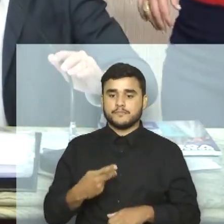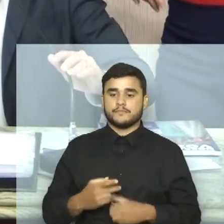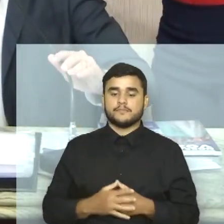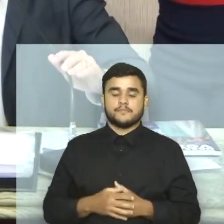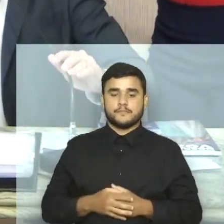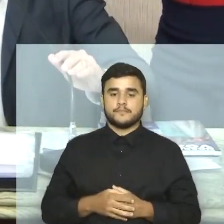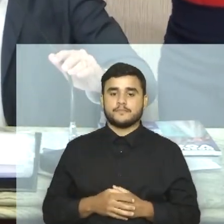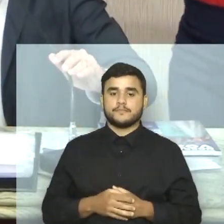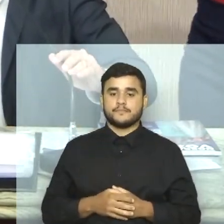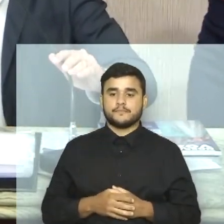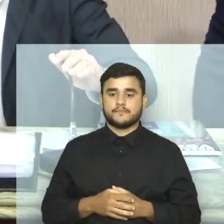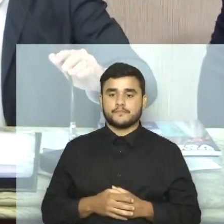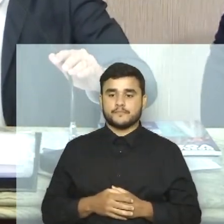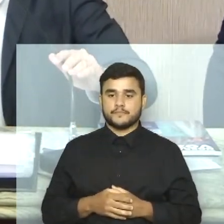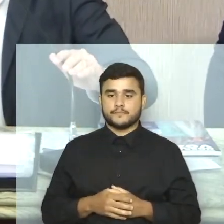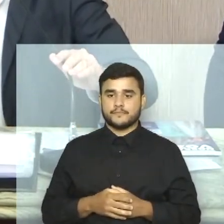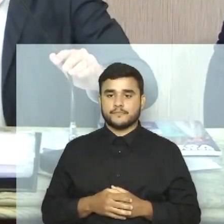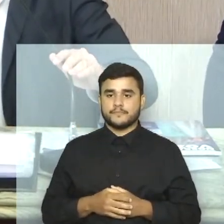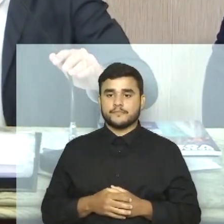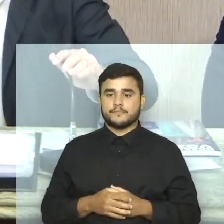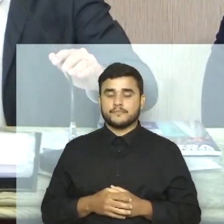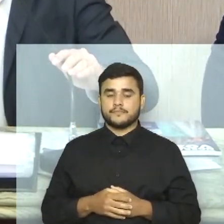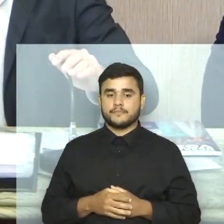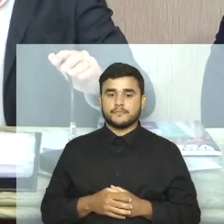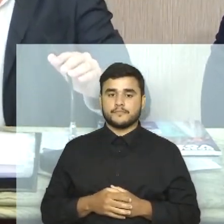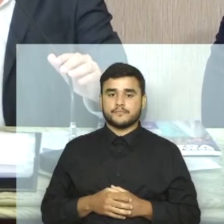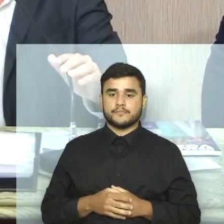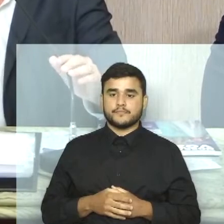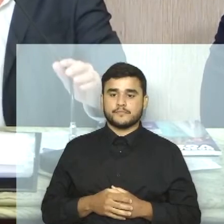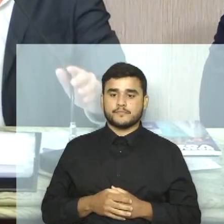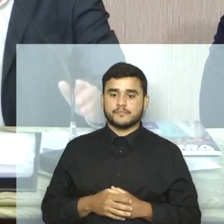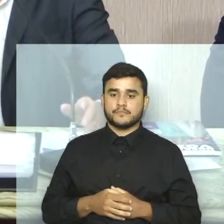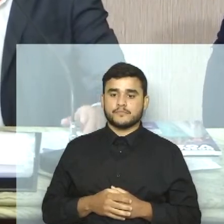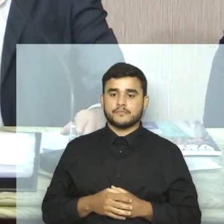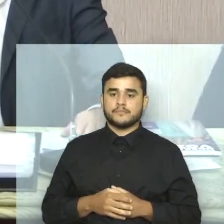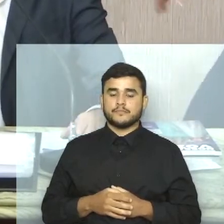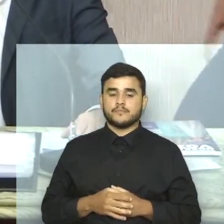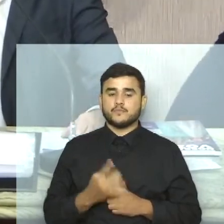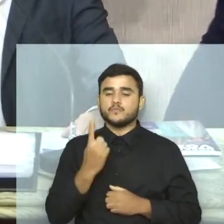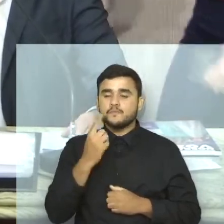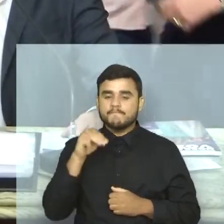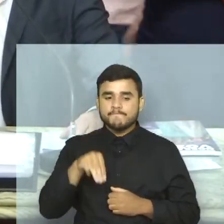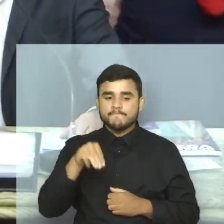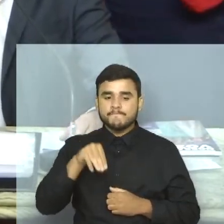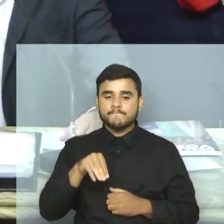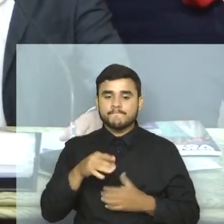Por gentileza. Só um minuto. Por gentileza. Só um minuto.